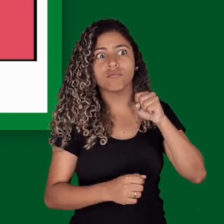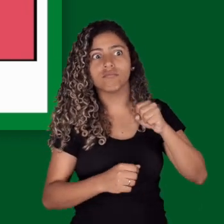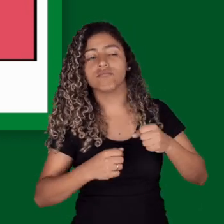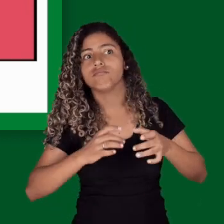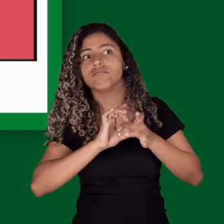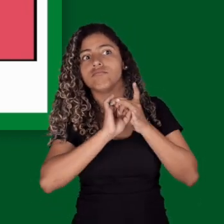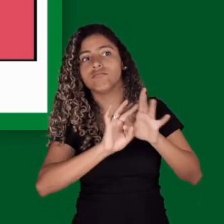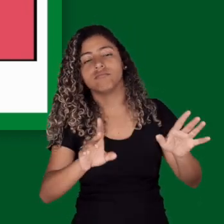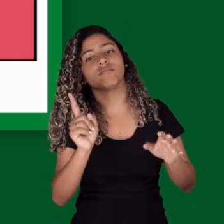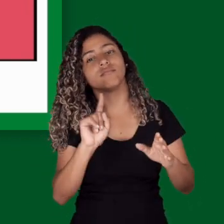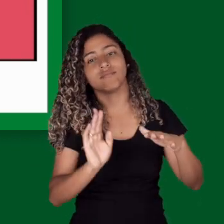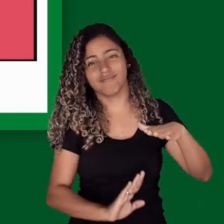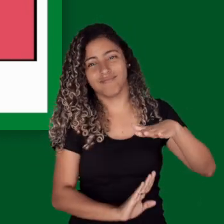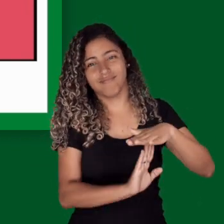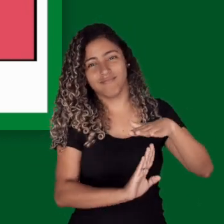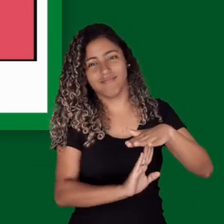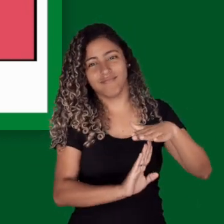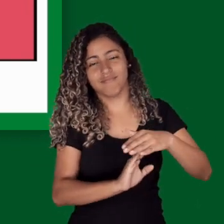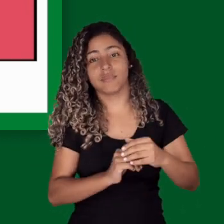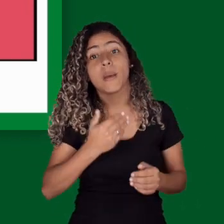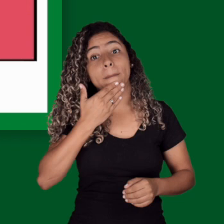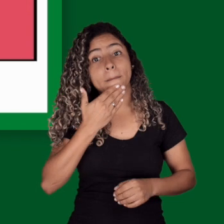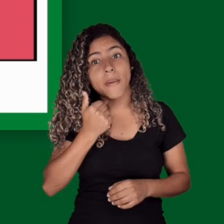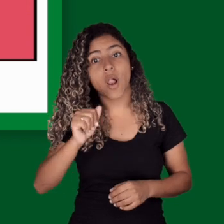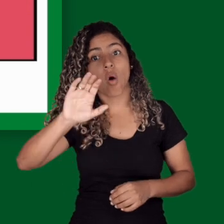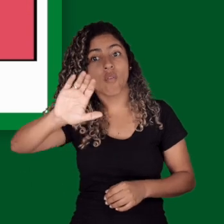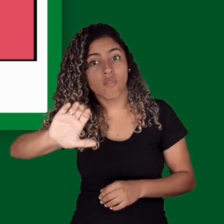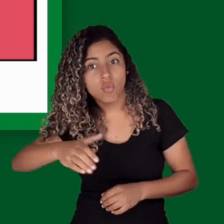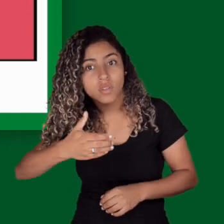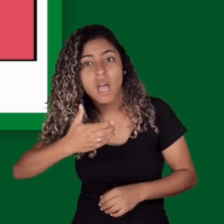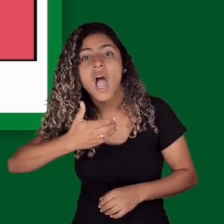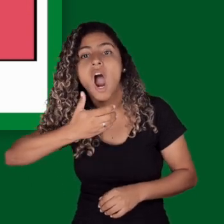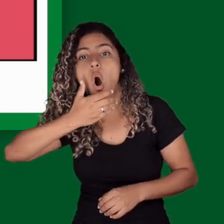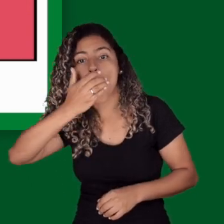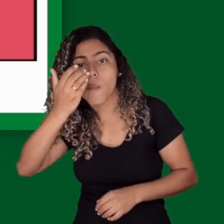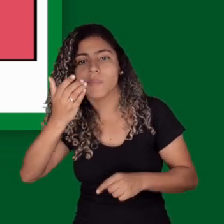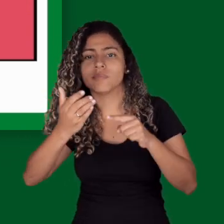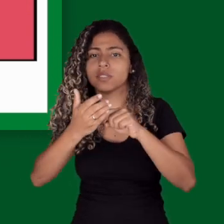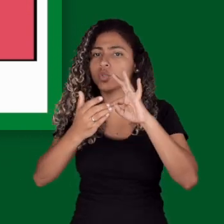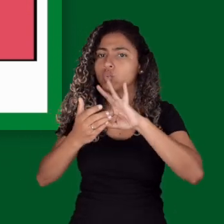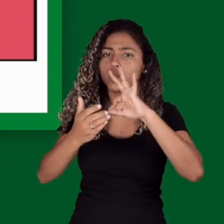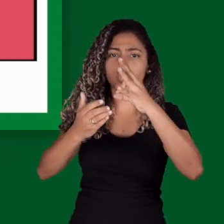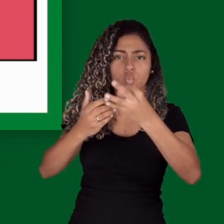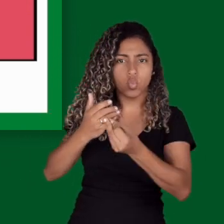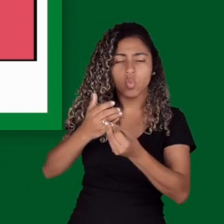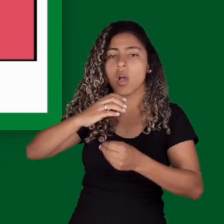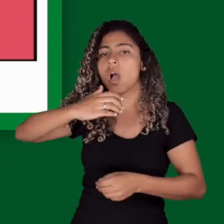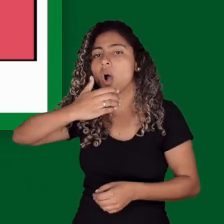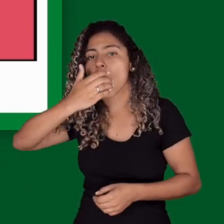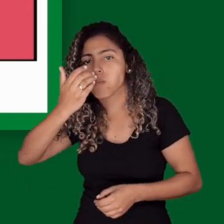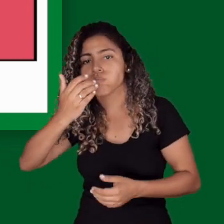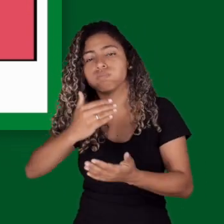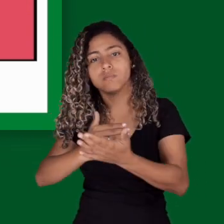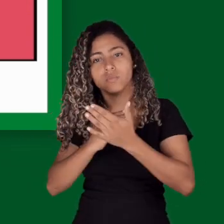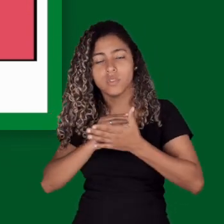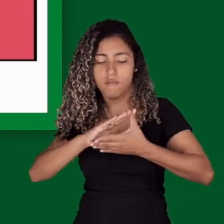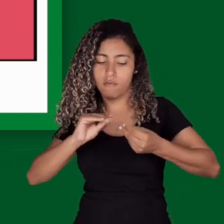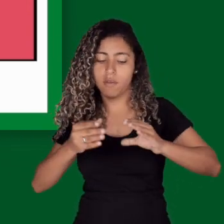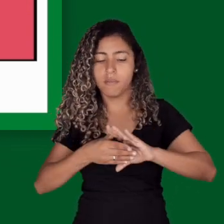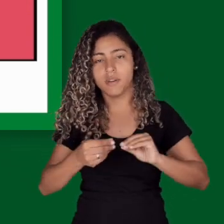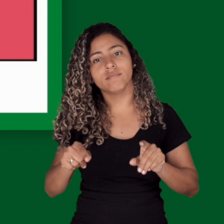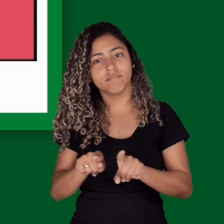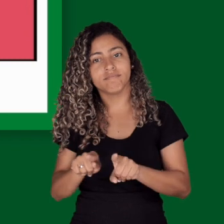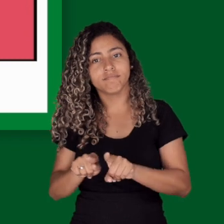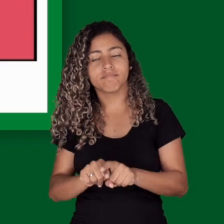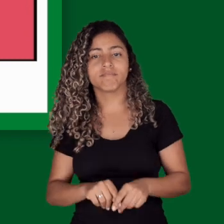deve ser limitada. É sempre preferível consumir a fruta inteira, né? Com o bagaço e com a casca, que também são fontes